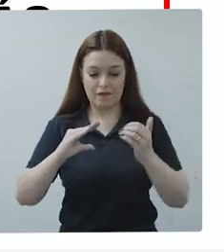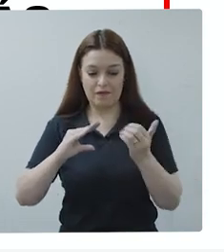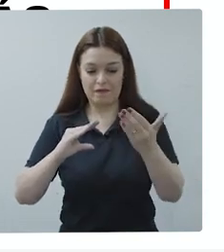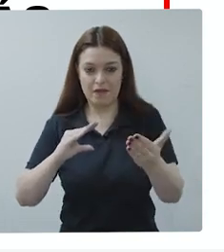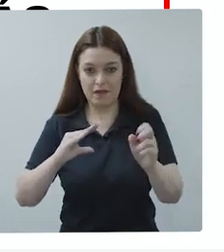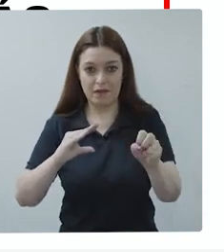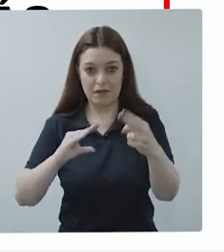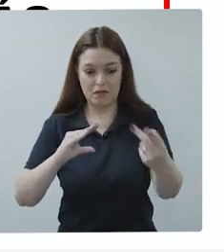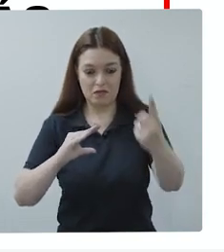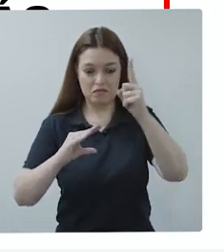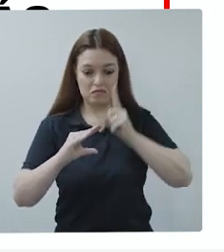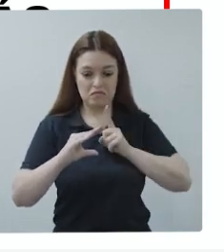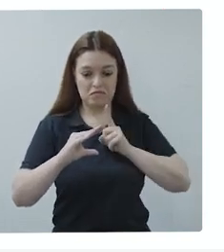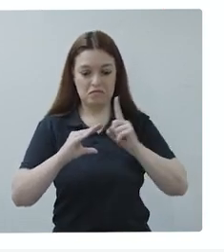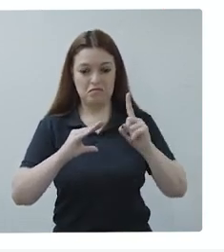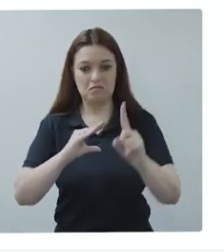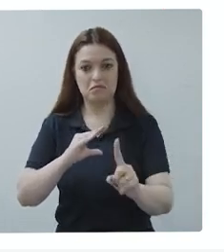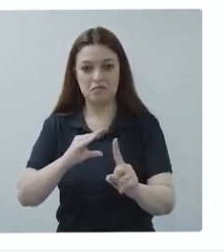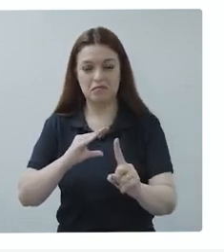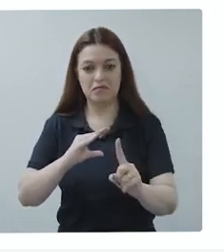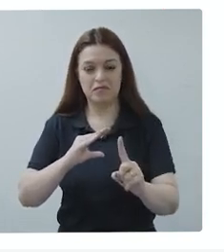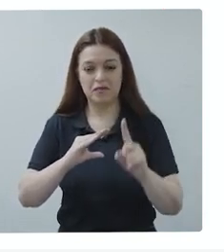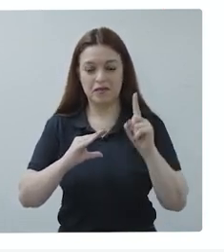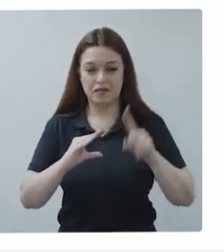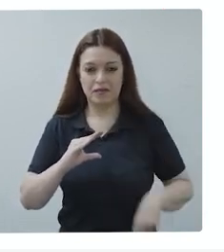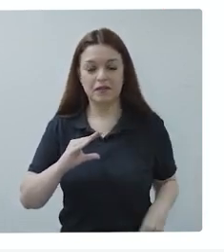sofá? Vamos ver? Na